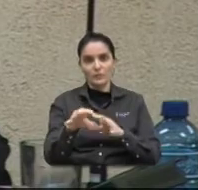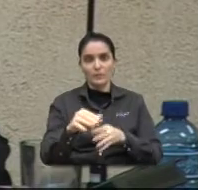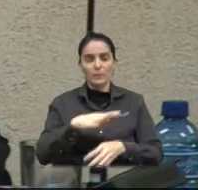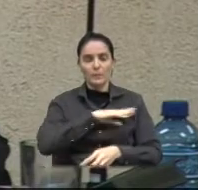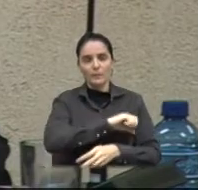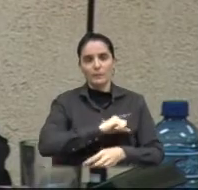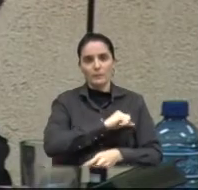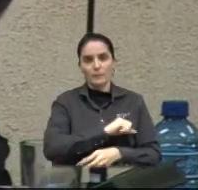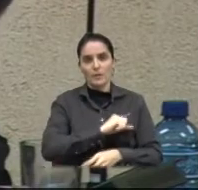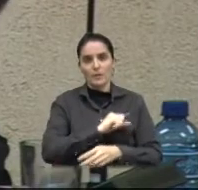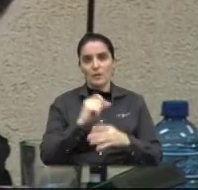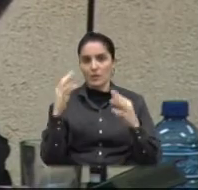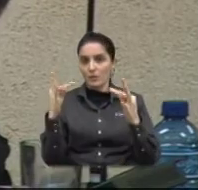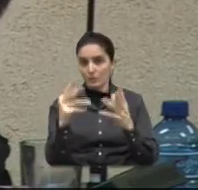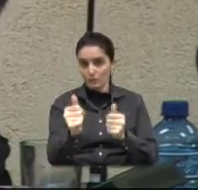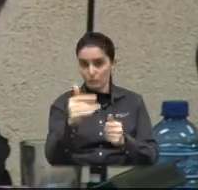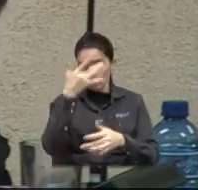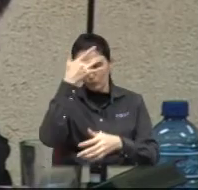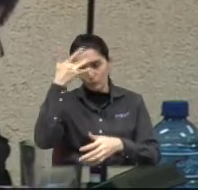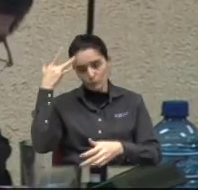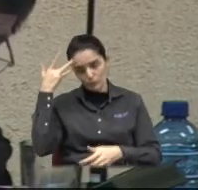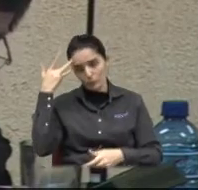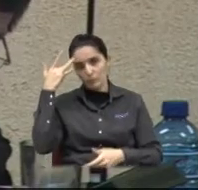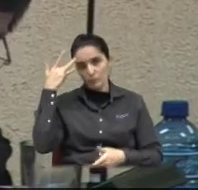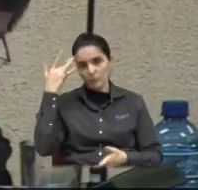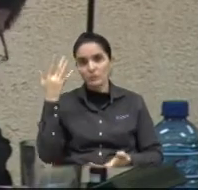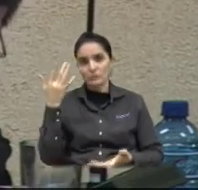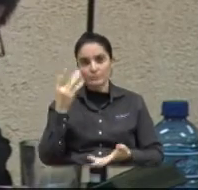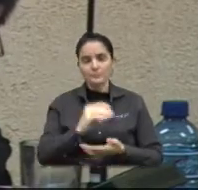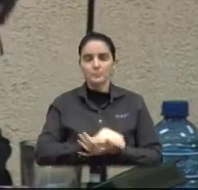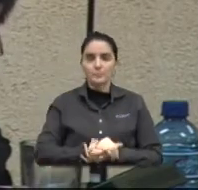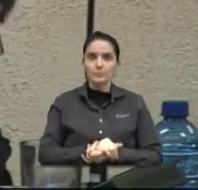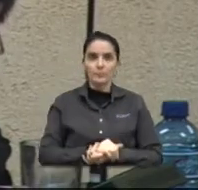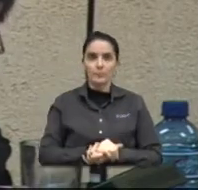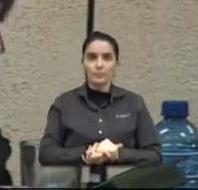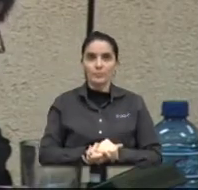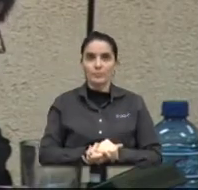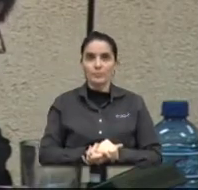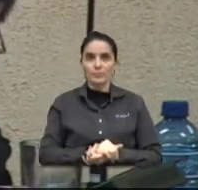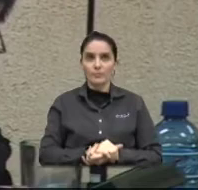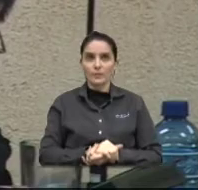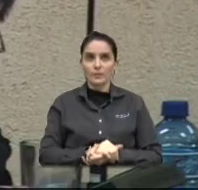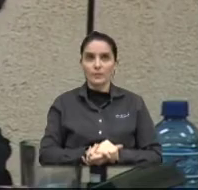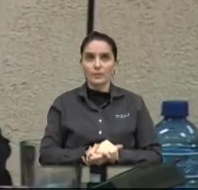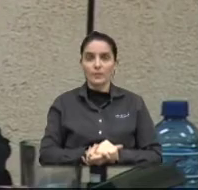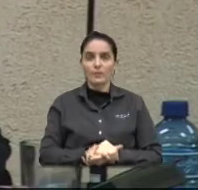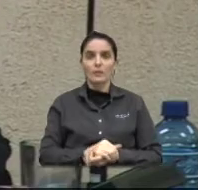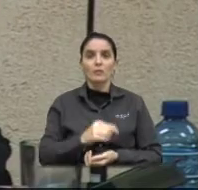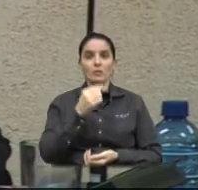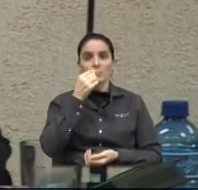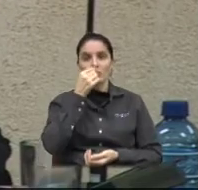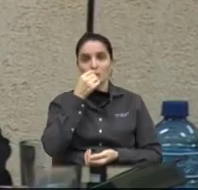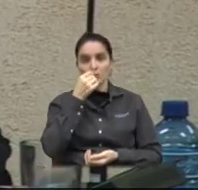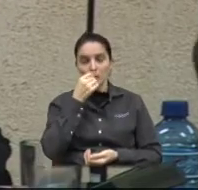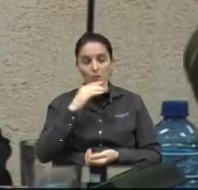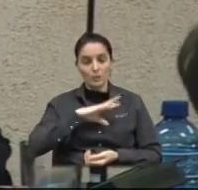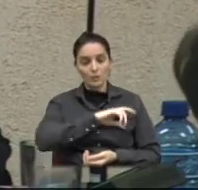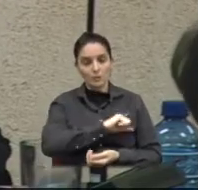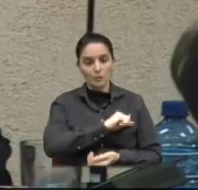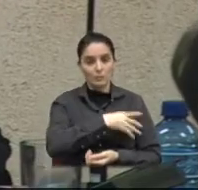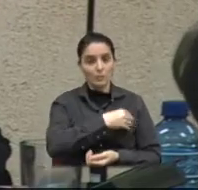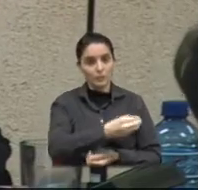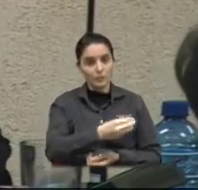o próximo como a si mesmo então da mesma forma que eu amo meu filho a minha esposa